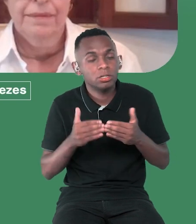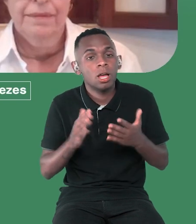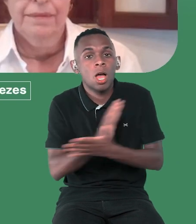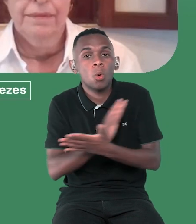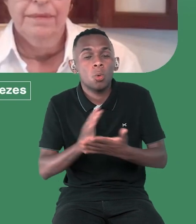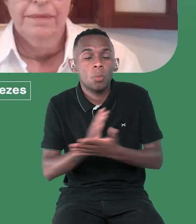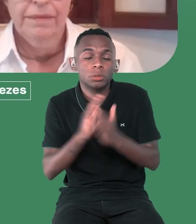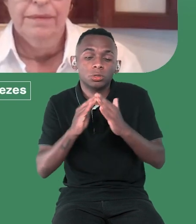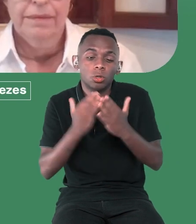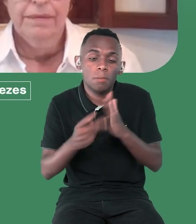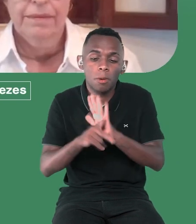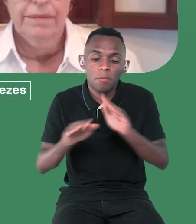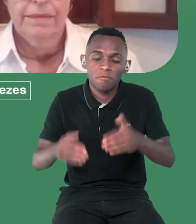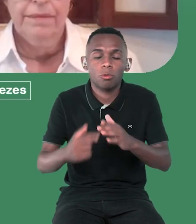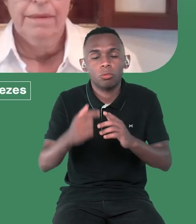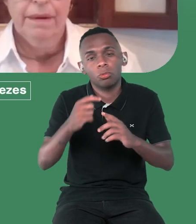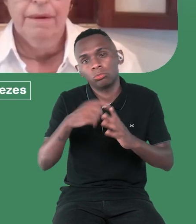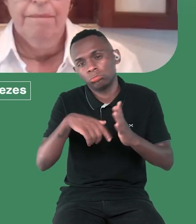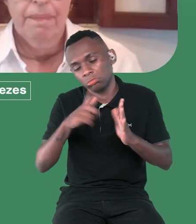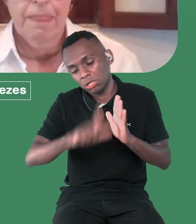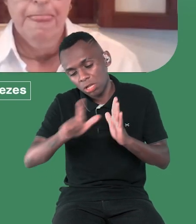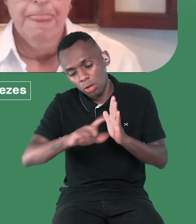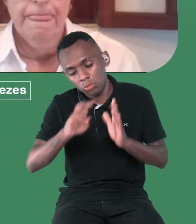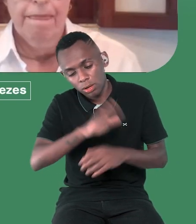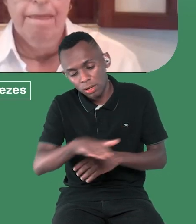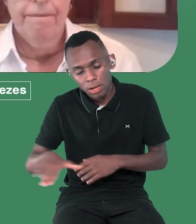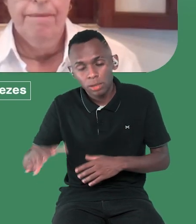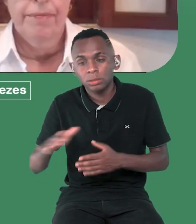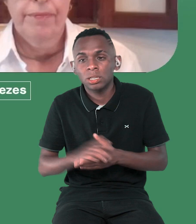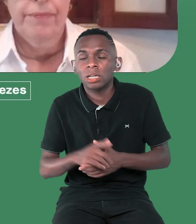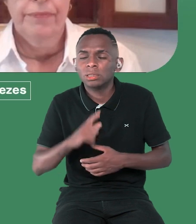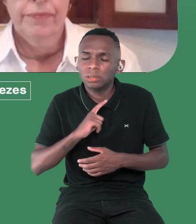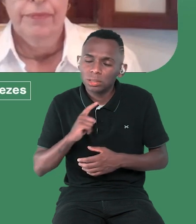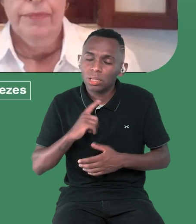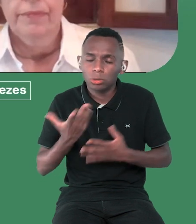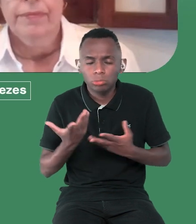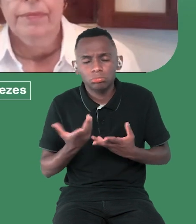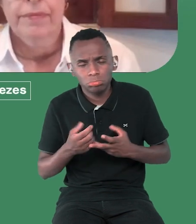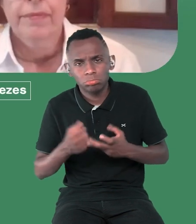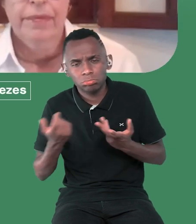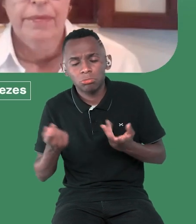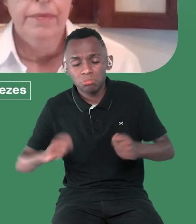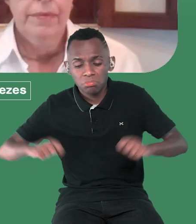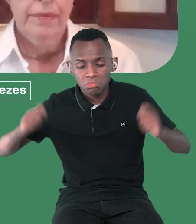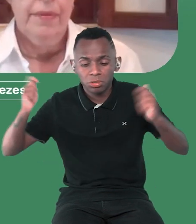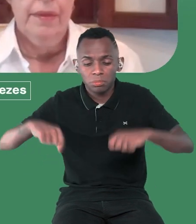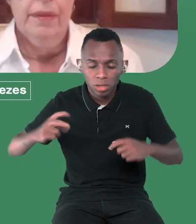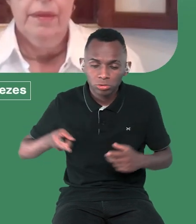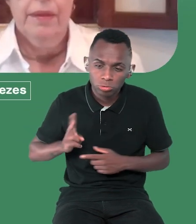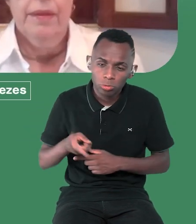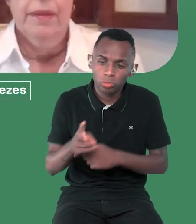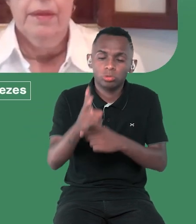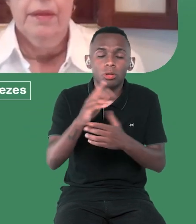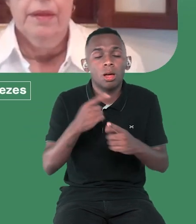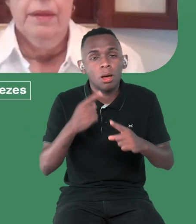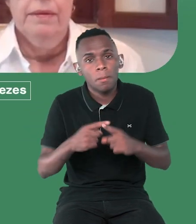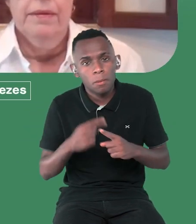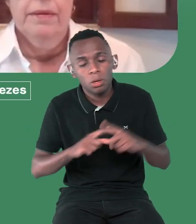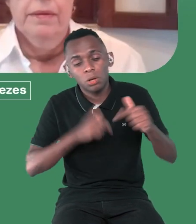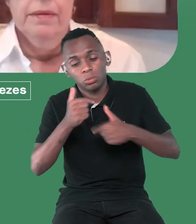infantil, elas têm um fôlego muito grande, eu falo em termos de vida,